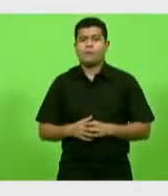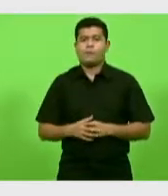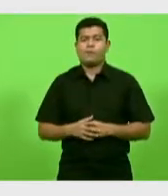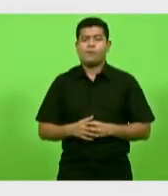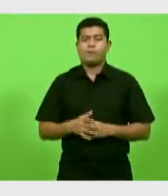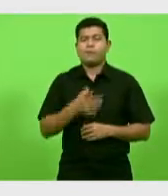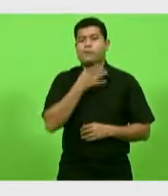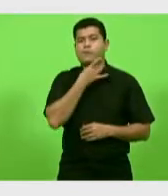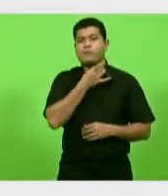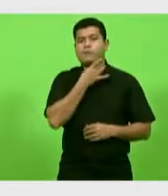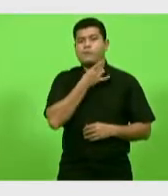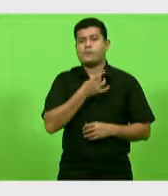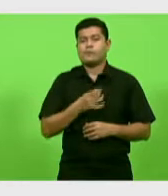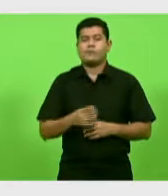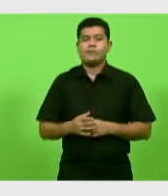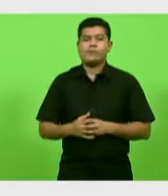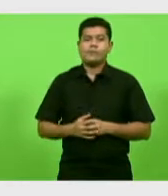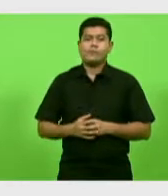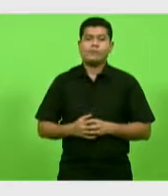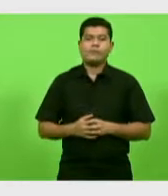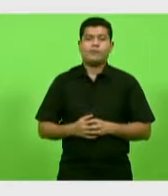Cobocchini?